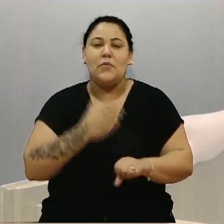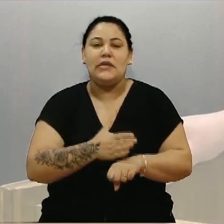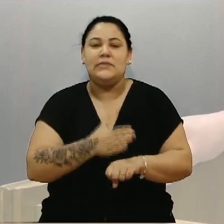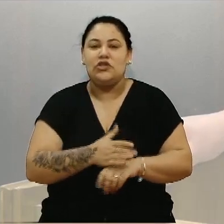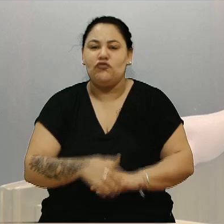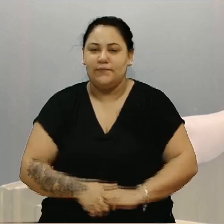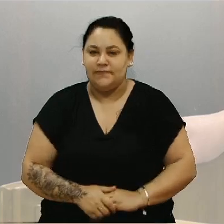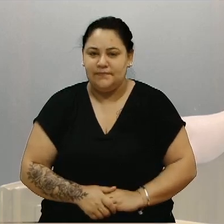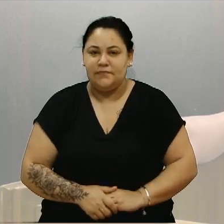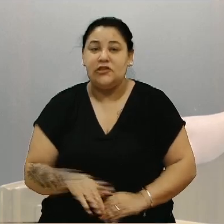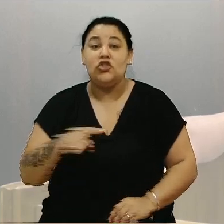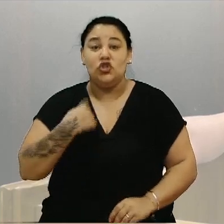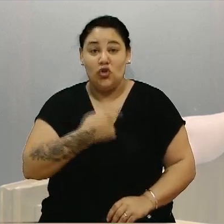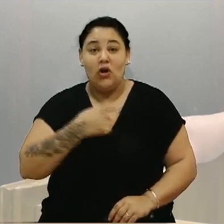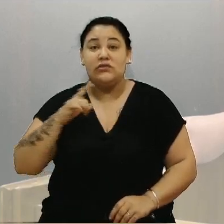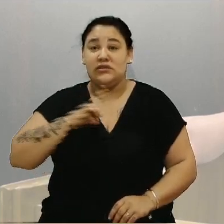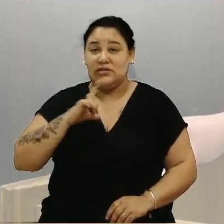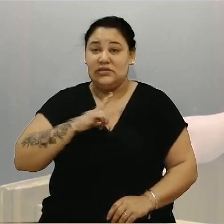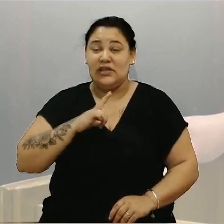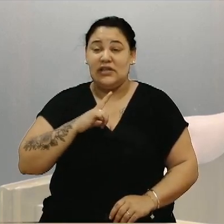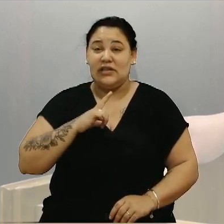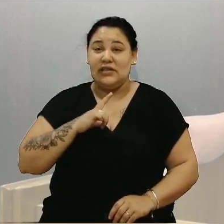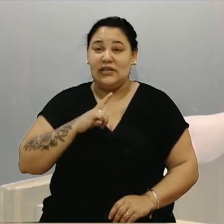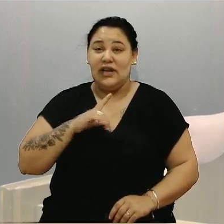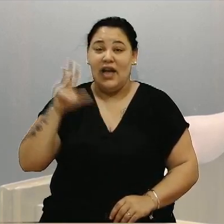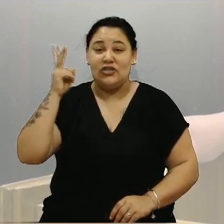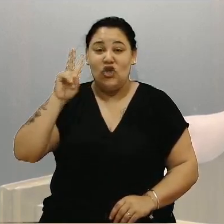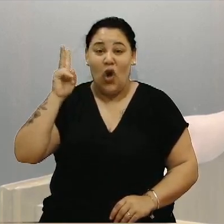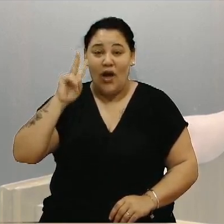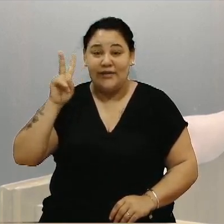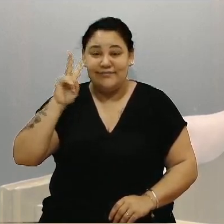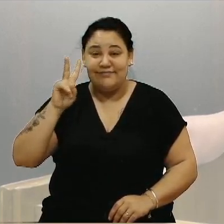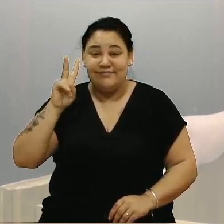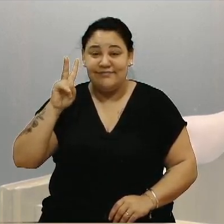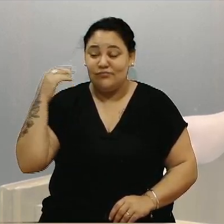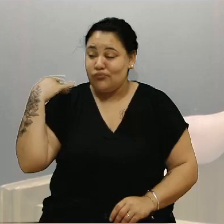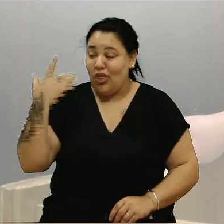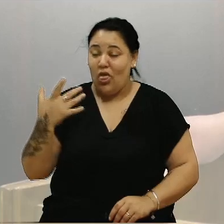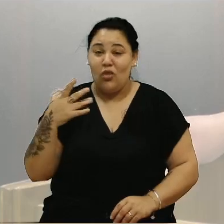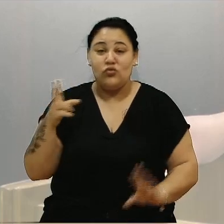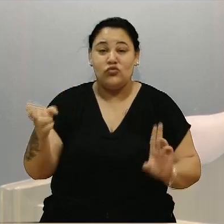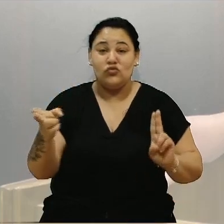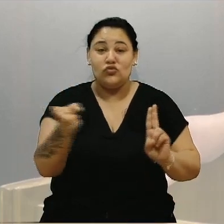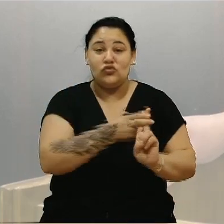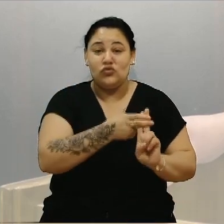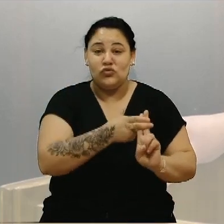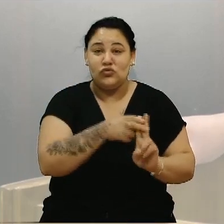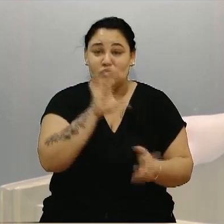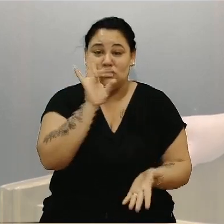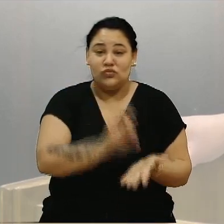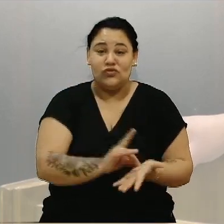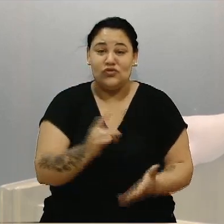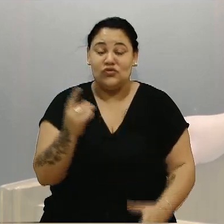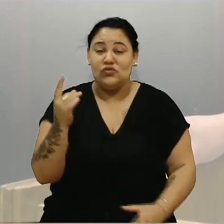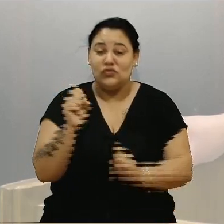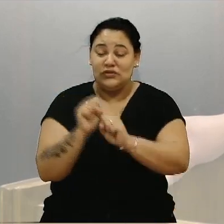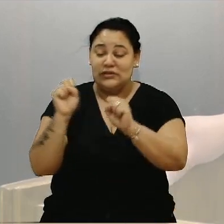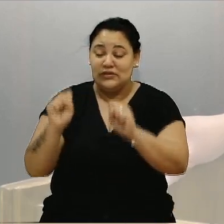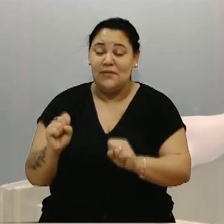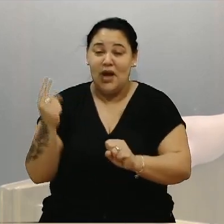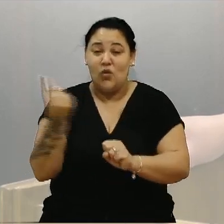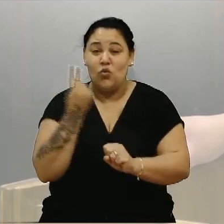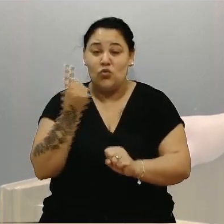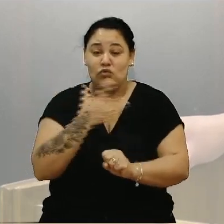A gente tem a história da defesa do SUS através da implementação do Sistema Único de Saúde na nossa